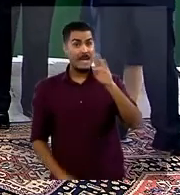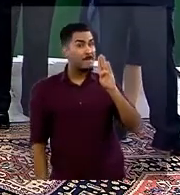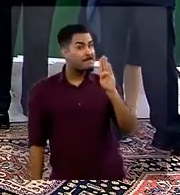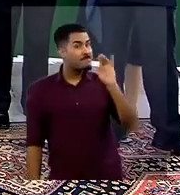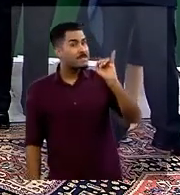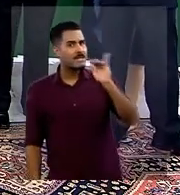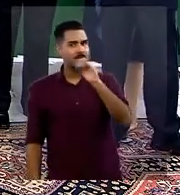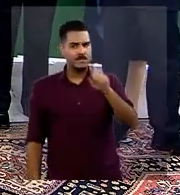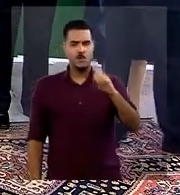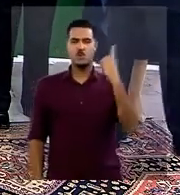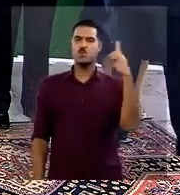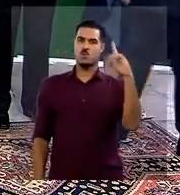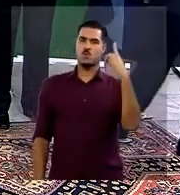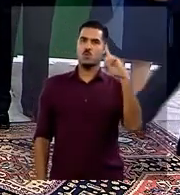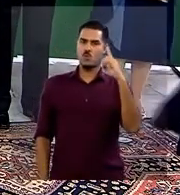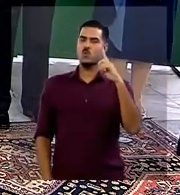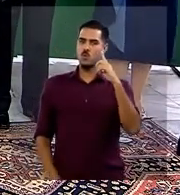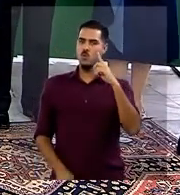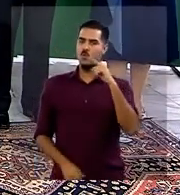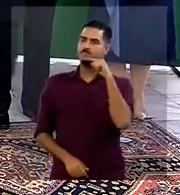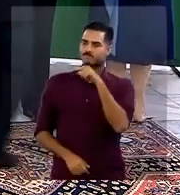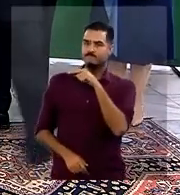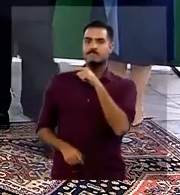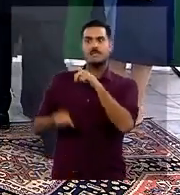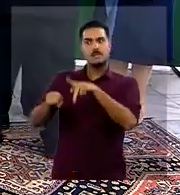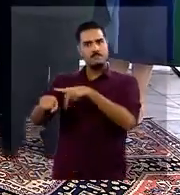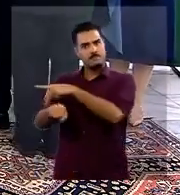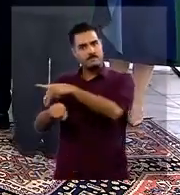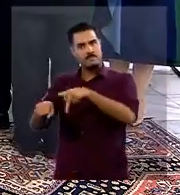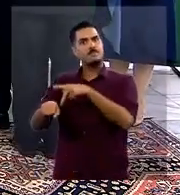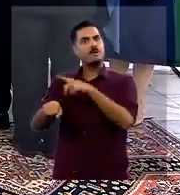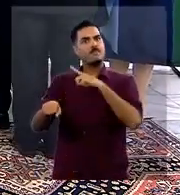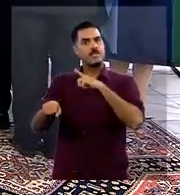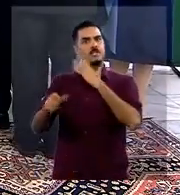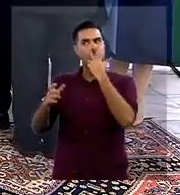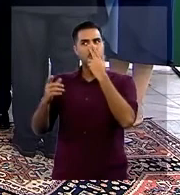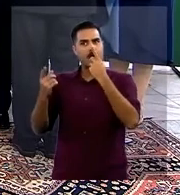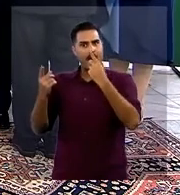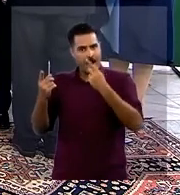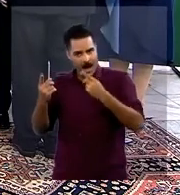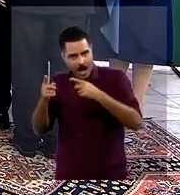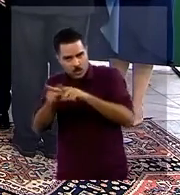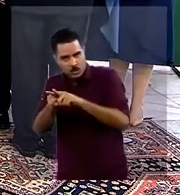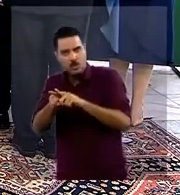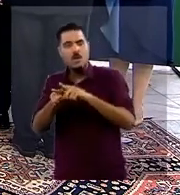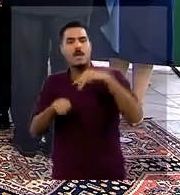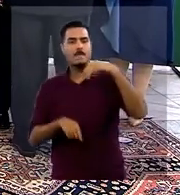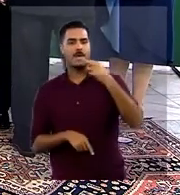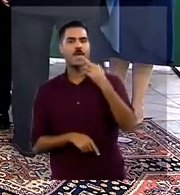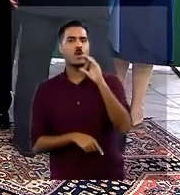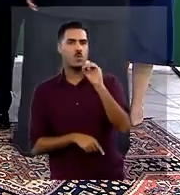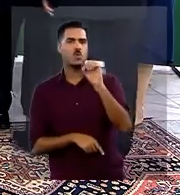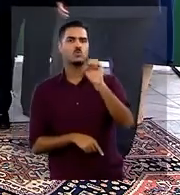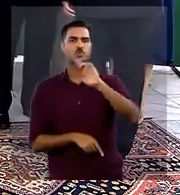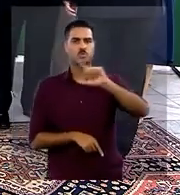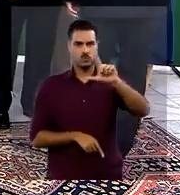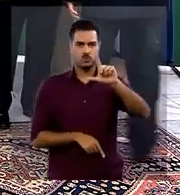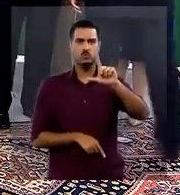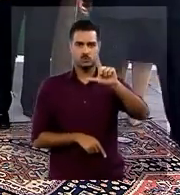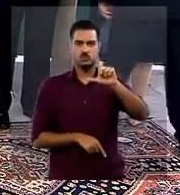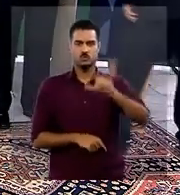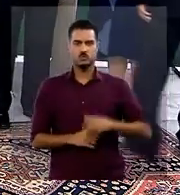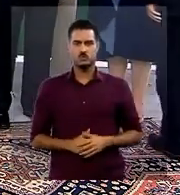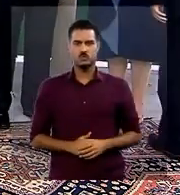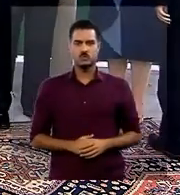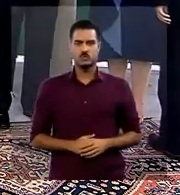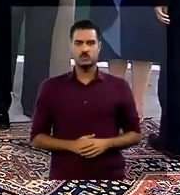de dólares. É um país associado ao Mercosul. Acompanhamos há